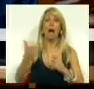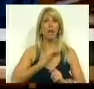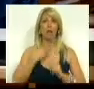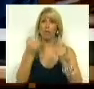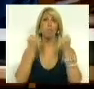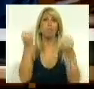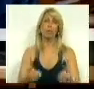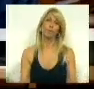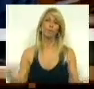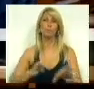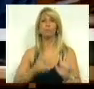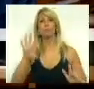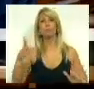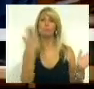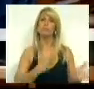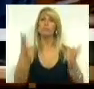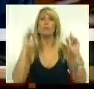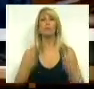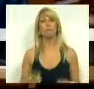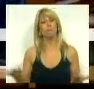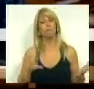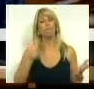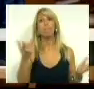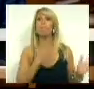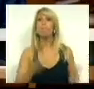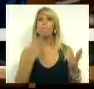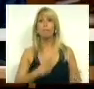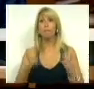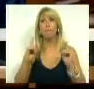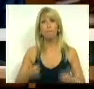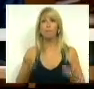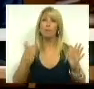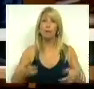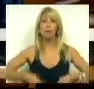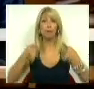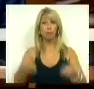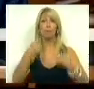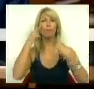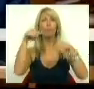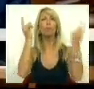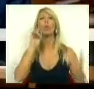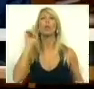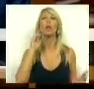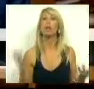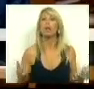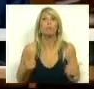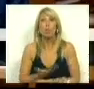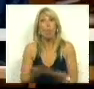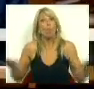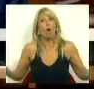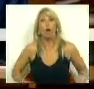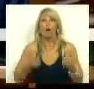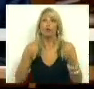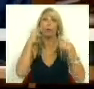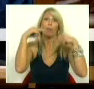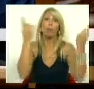pôr o país a produzir. E para pôr o país a produzir é preciso investimento público de qualidade. Mas não há dinheiro para investimento público, dirá o